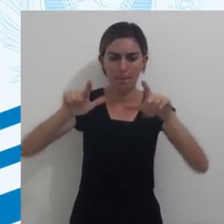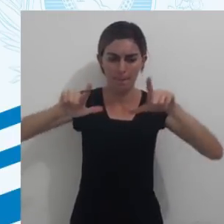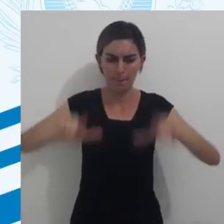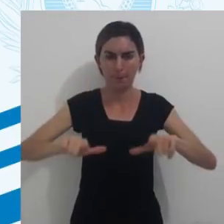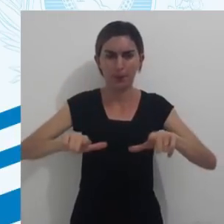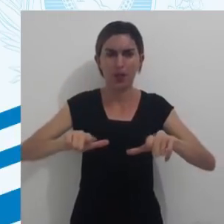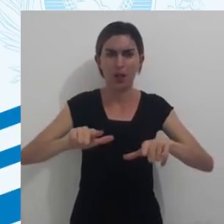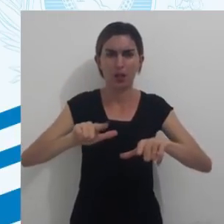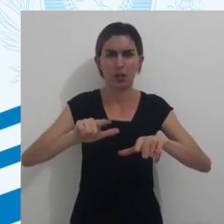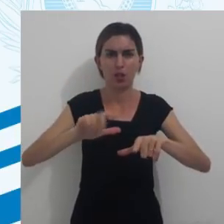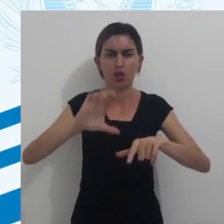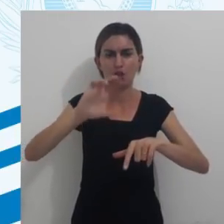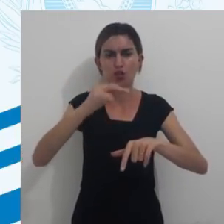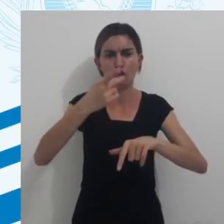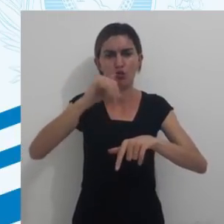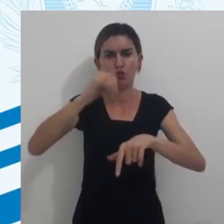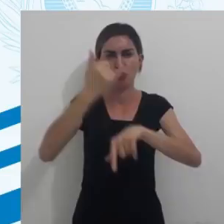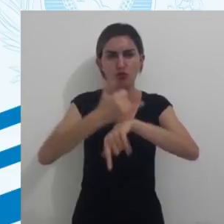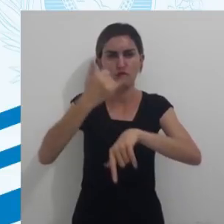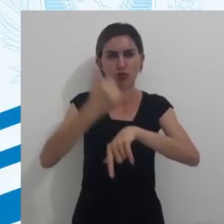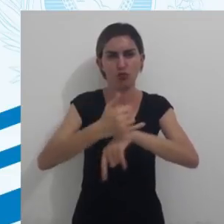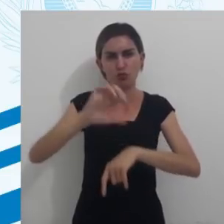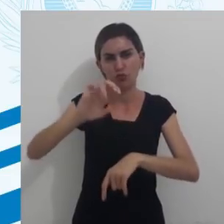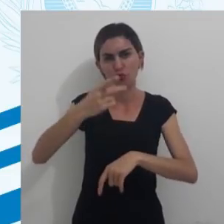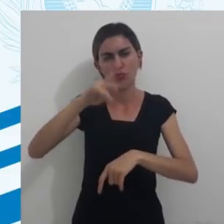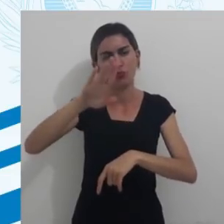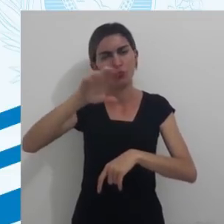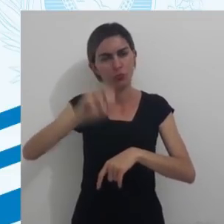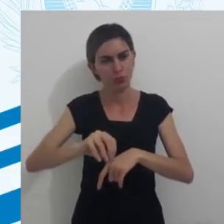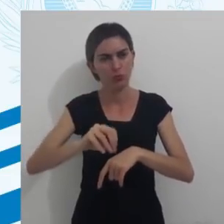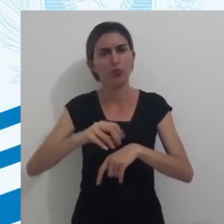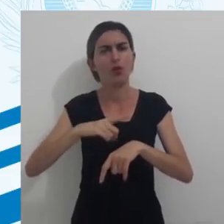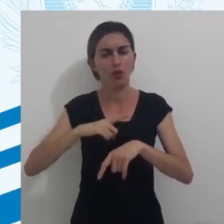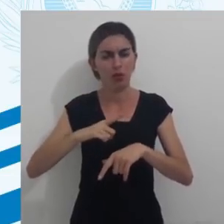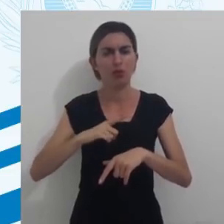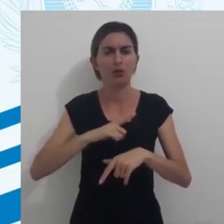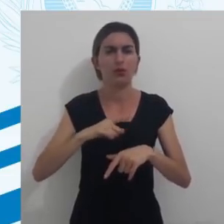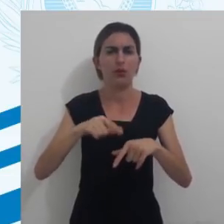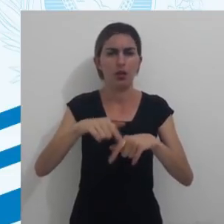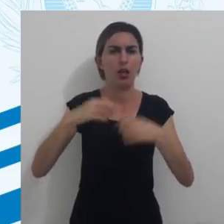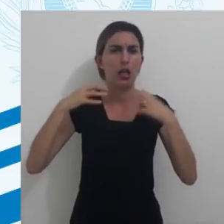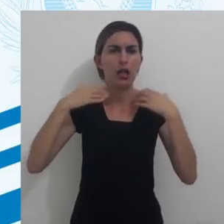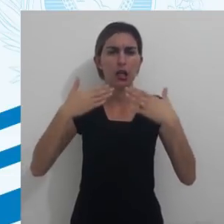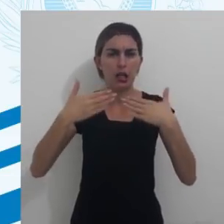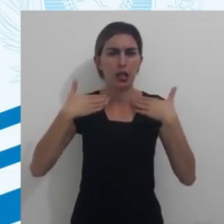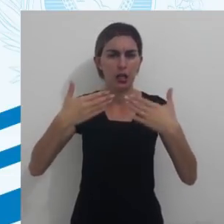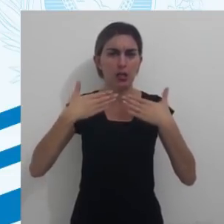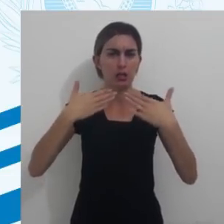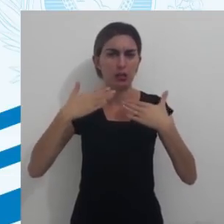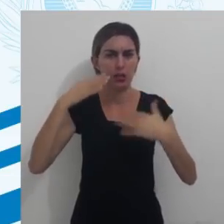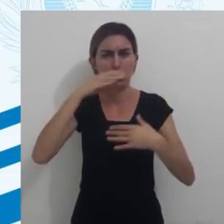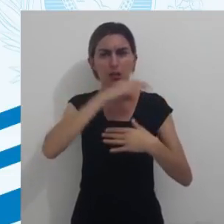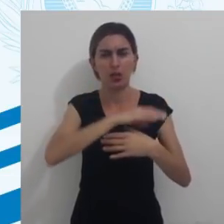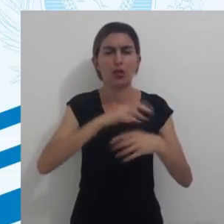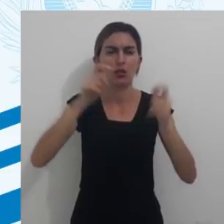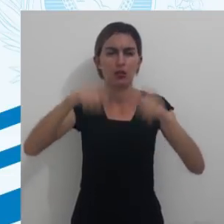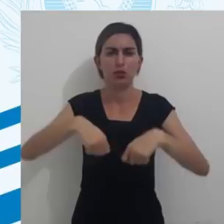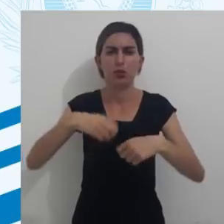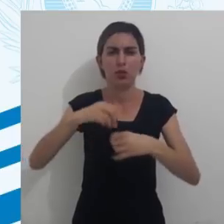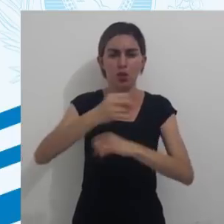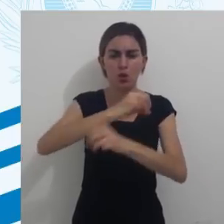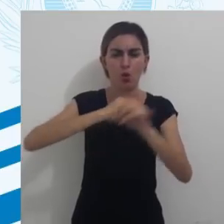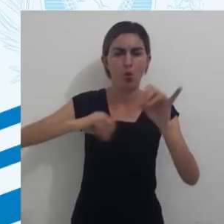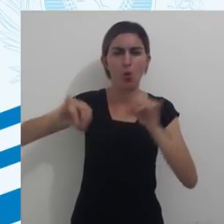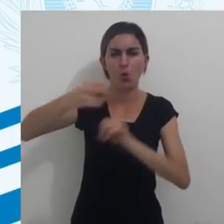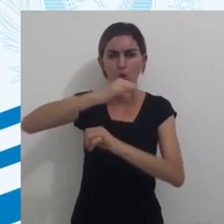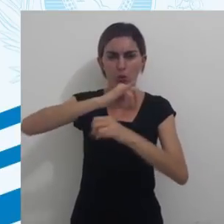chumbo. Possuem carga e massa nulas, emite continuadamente calor e tem capacidade de ionizar o